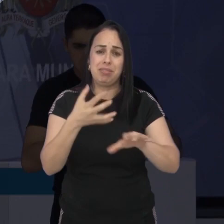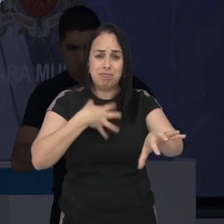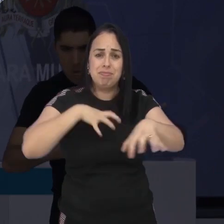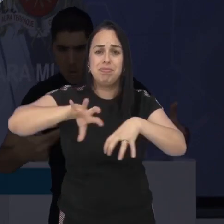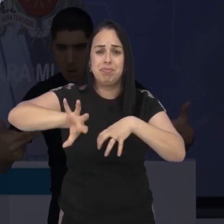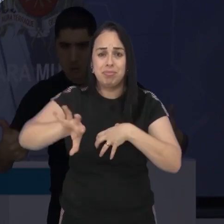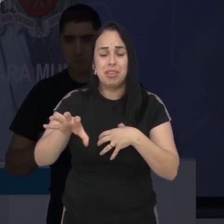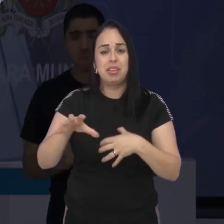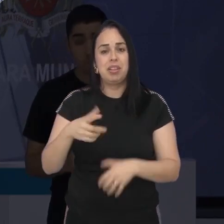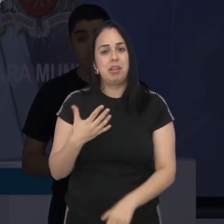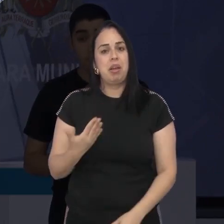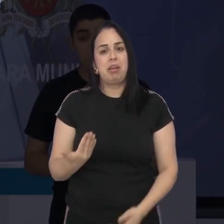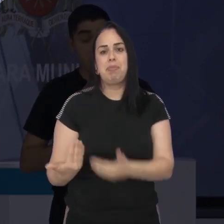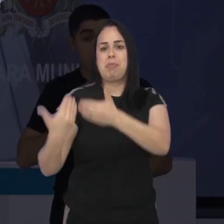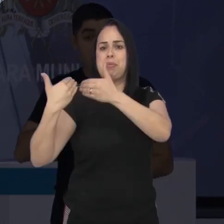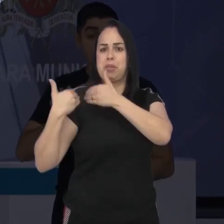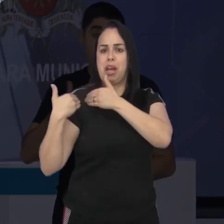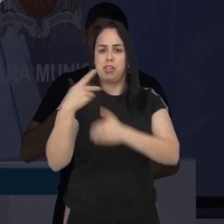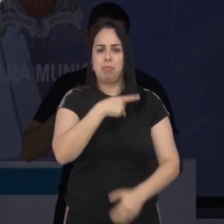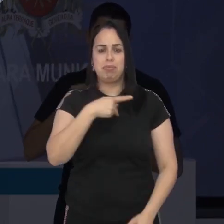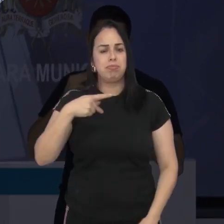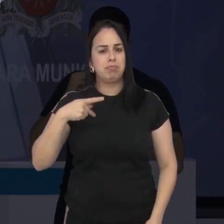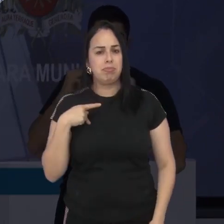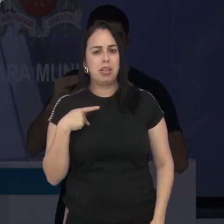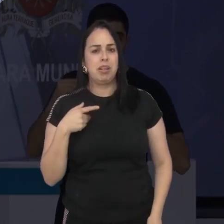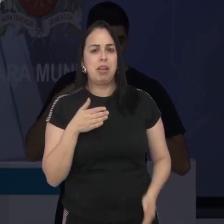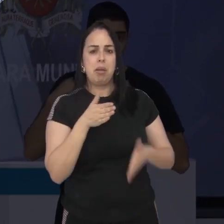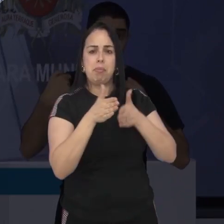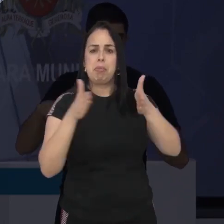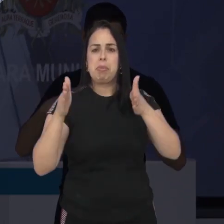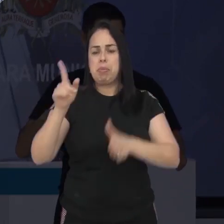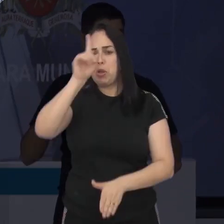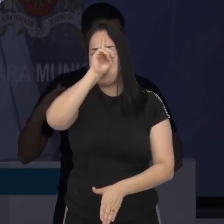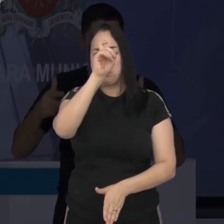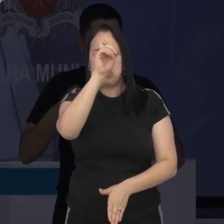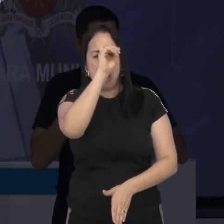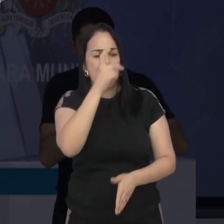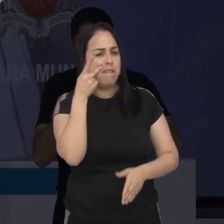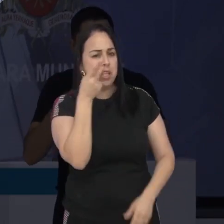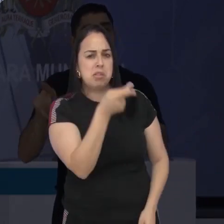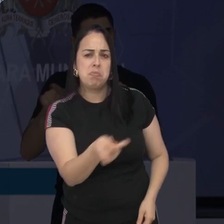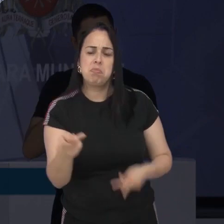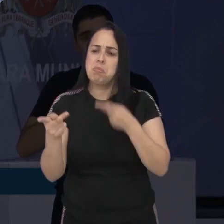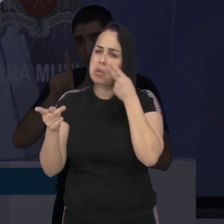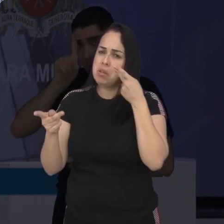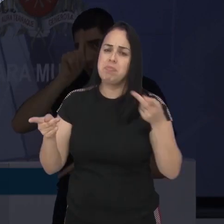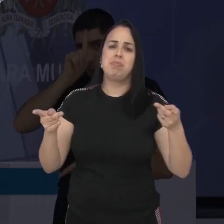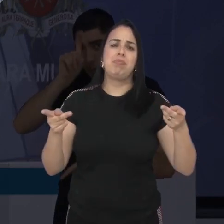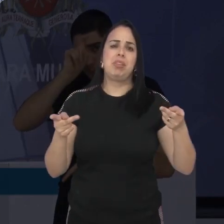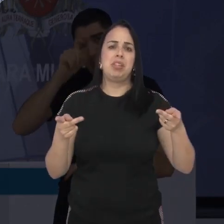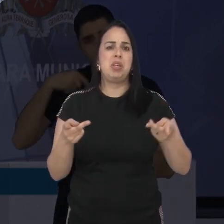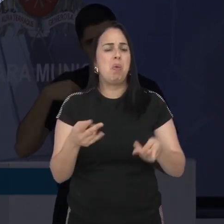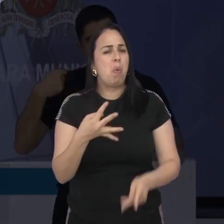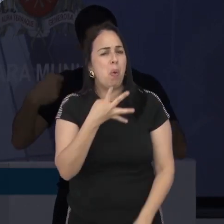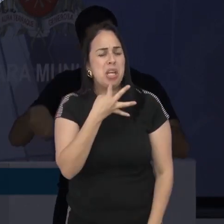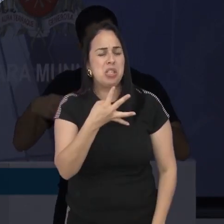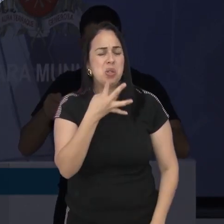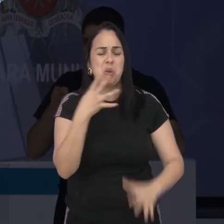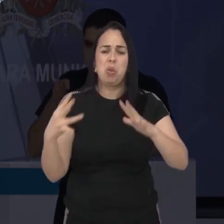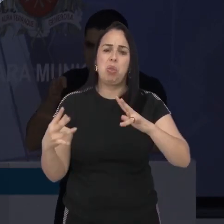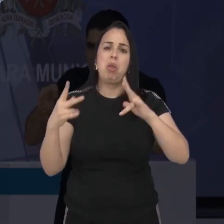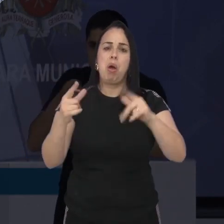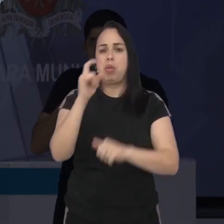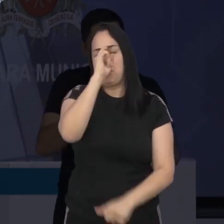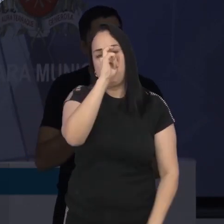ofício pastoral percorrer os corredores de nossos hospitais. E eu conheço todos,